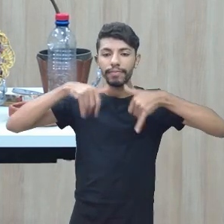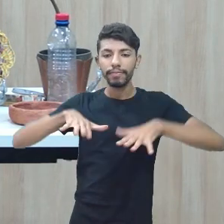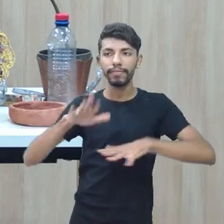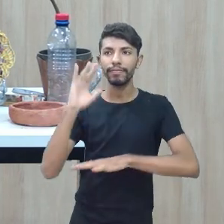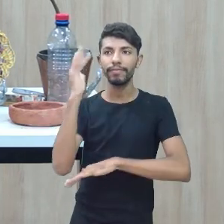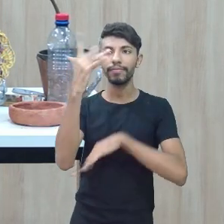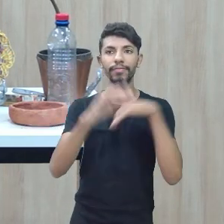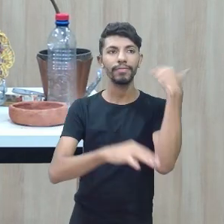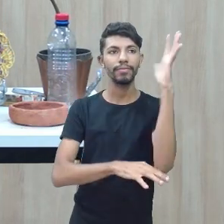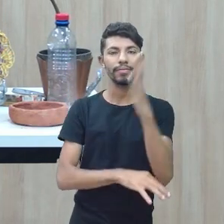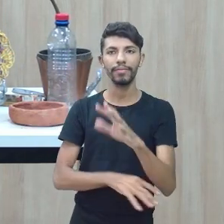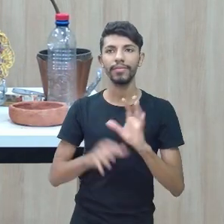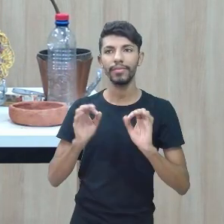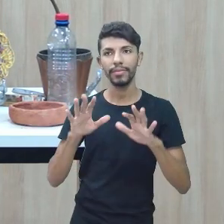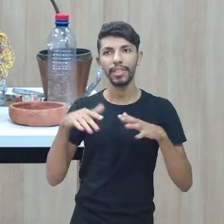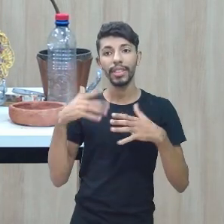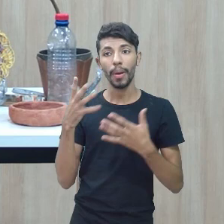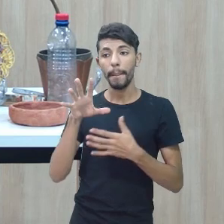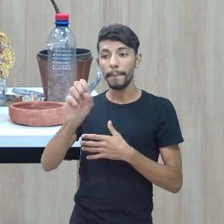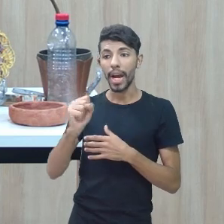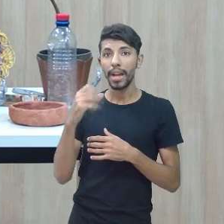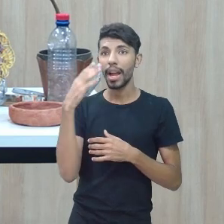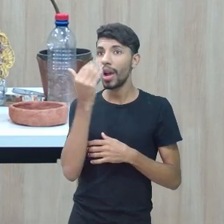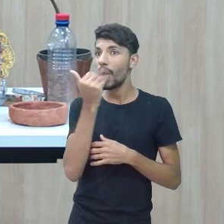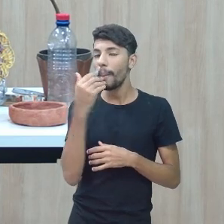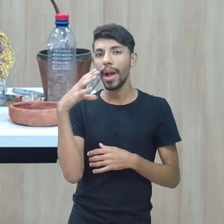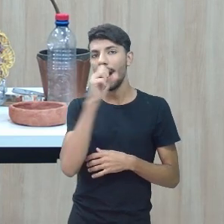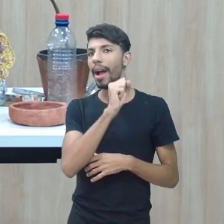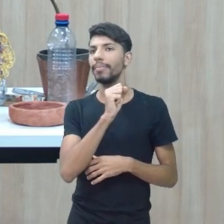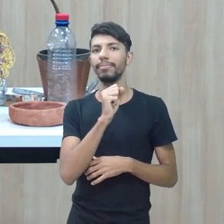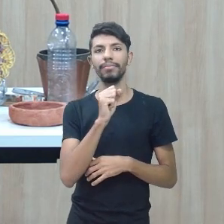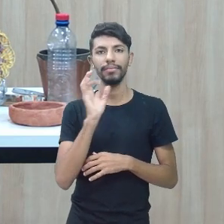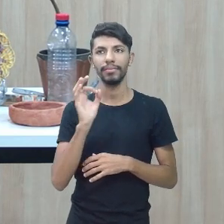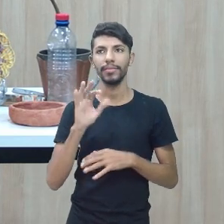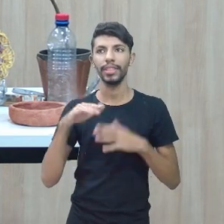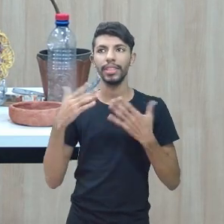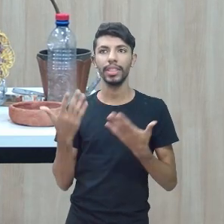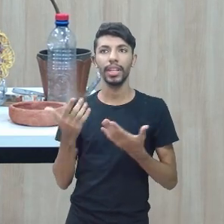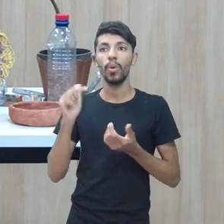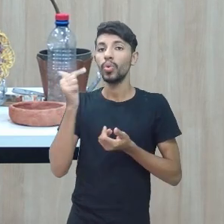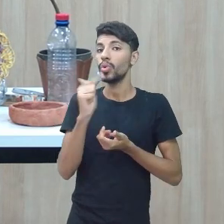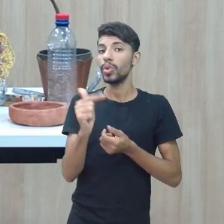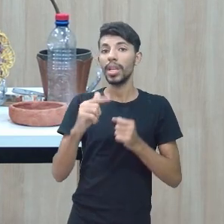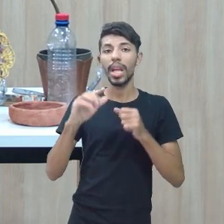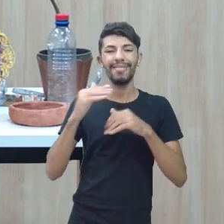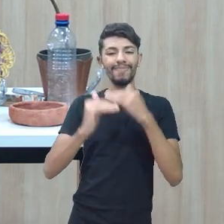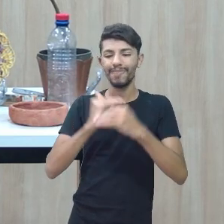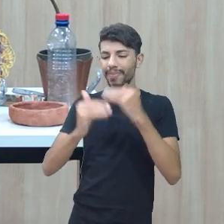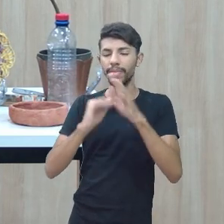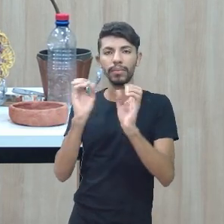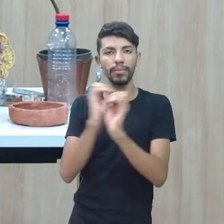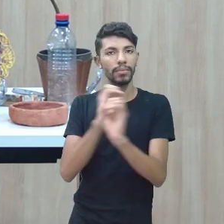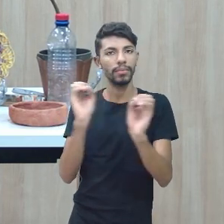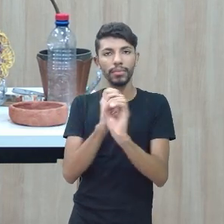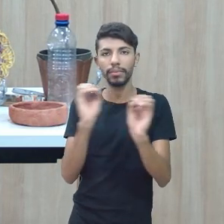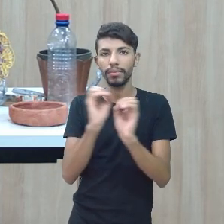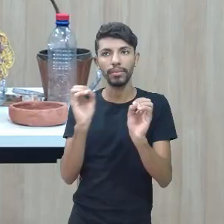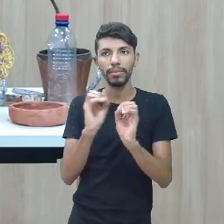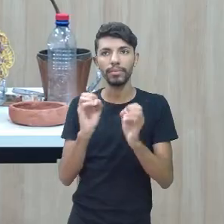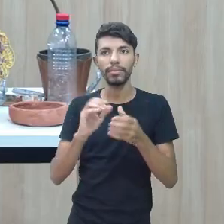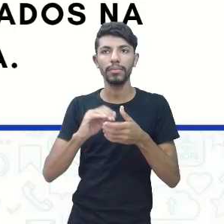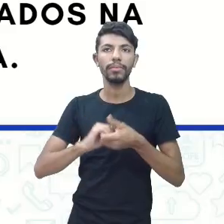colhido e logo saboreado, e logo degustado. Então, aqui não passa por nenhum processo. Então,